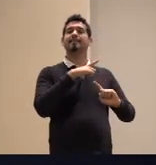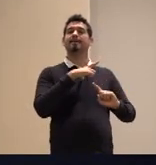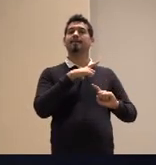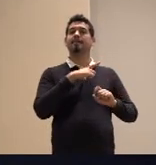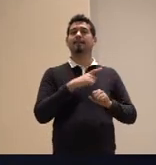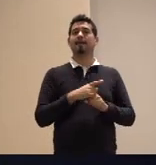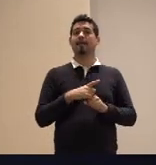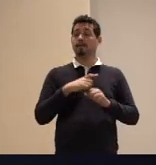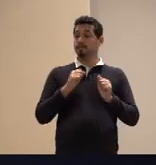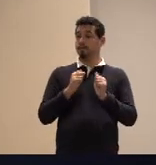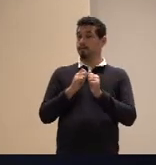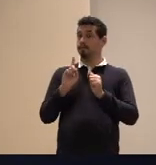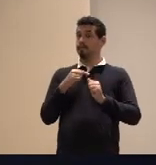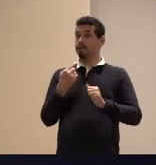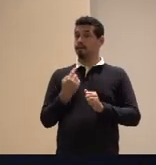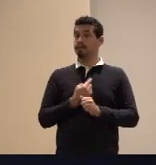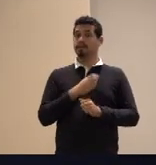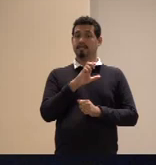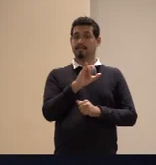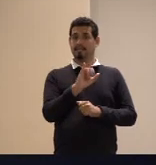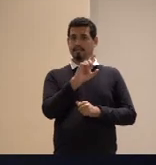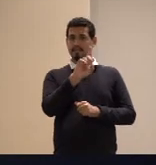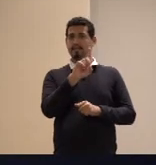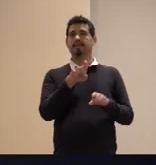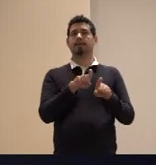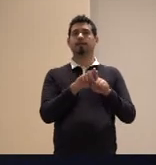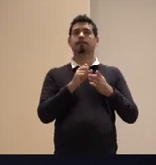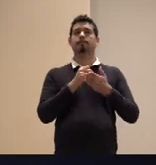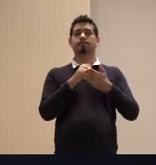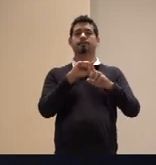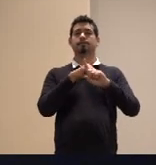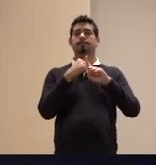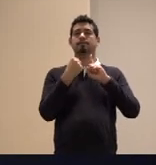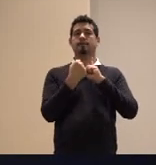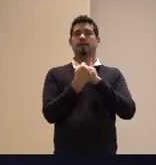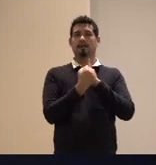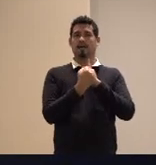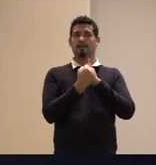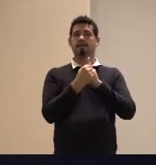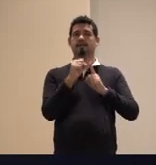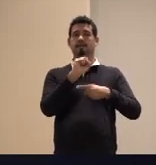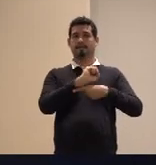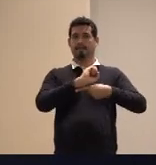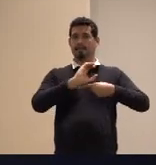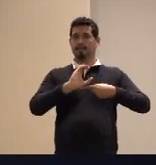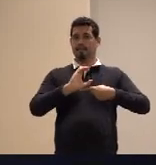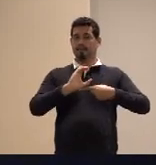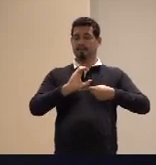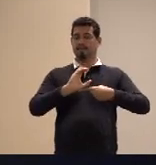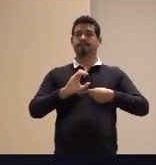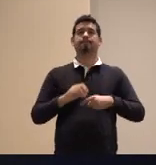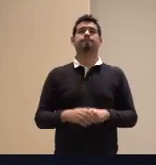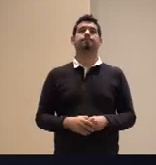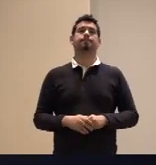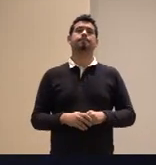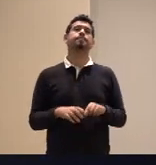pactuado aqui na nossa CIB, né, da Assistência Social do Estado de Santa Catarina.